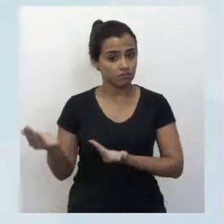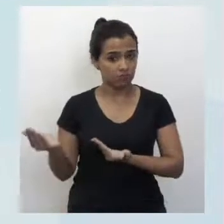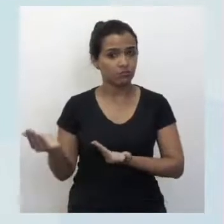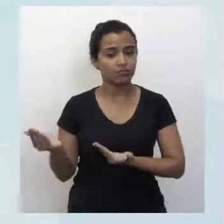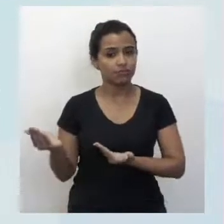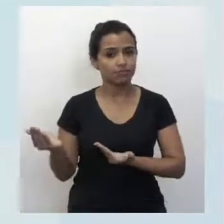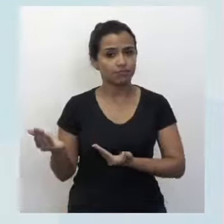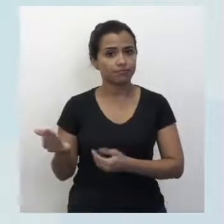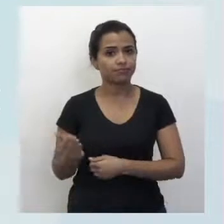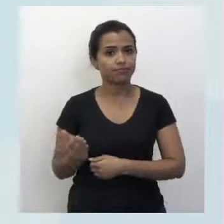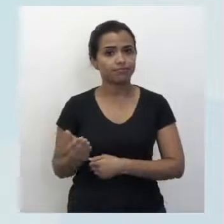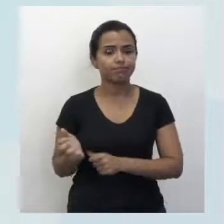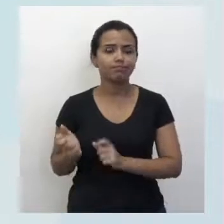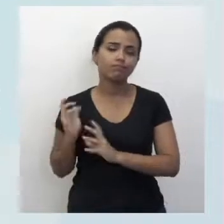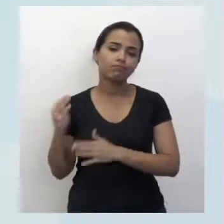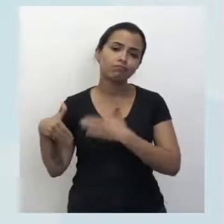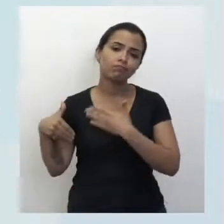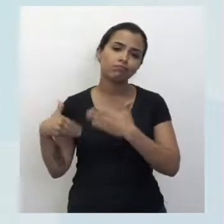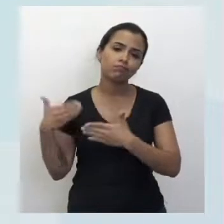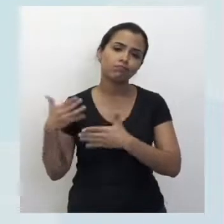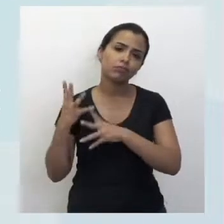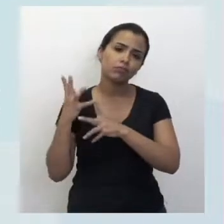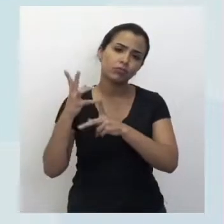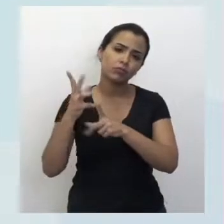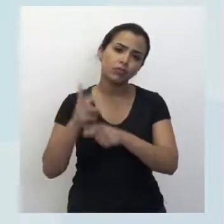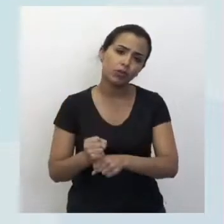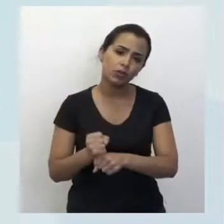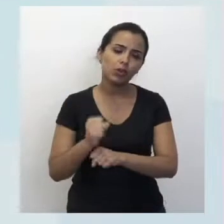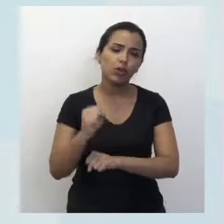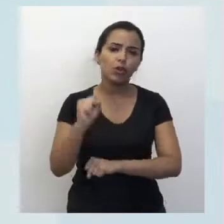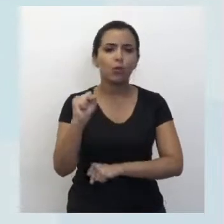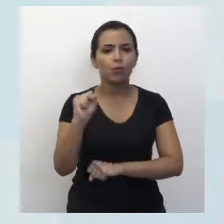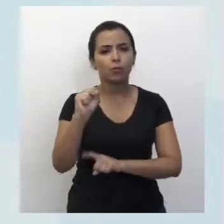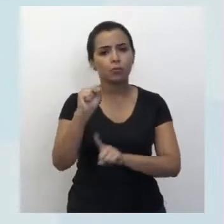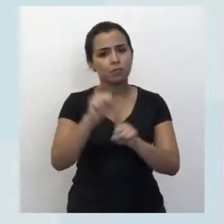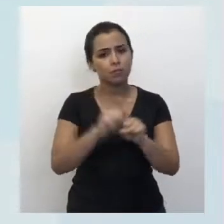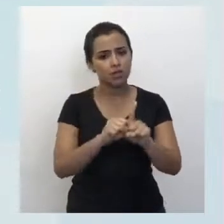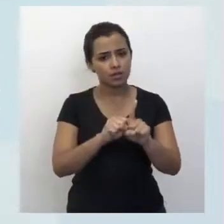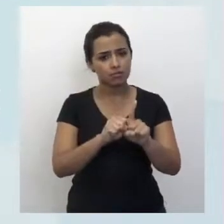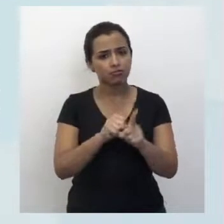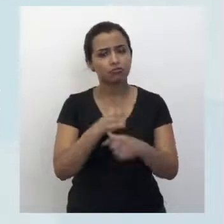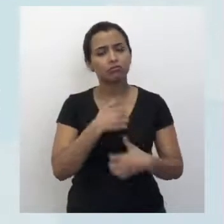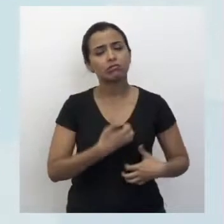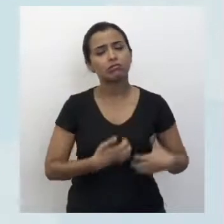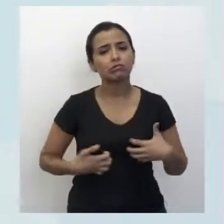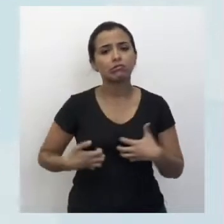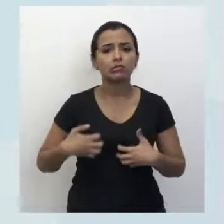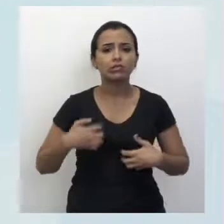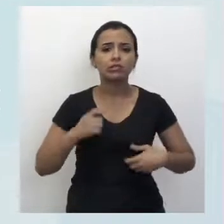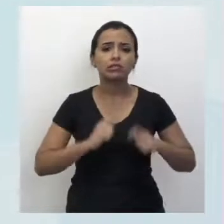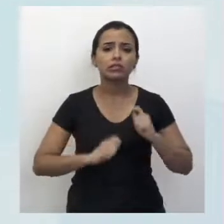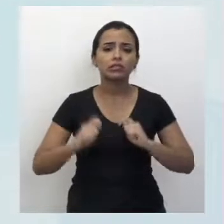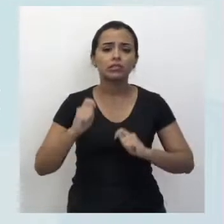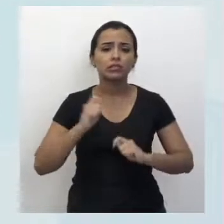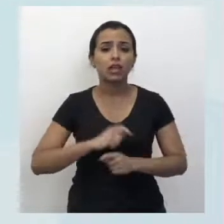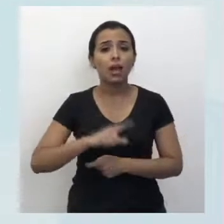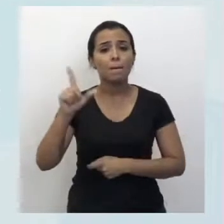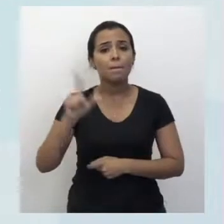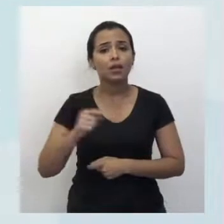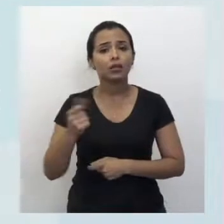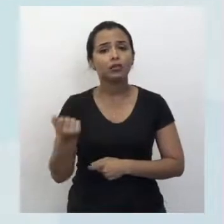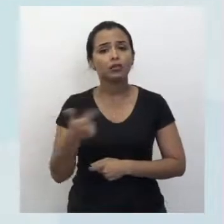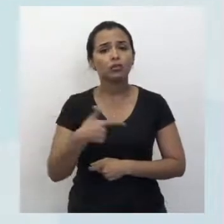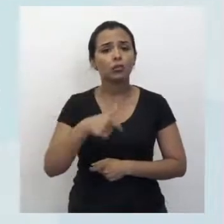Chegou o 8º mês, mês de angústias e necessidades, menos ainda que o 9º, cuja